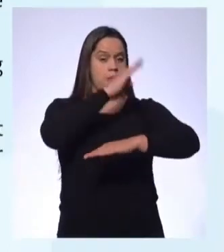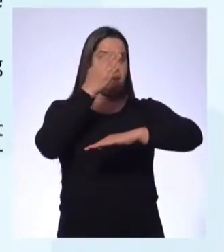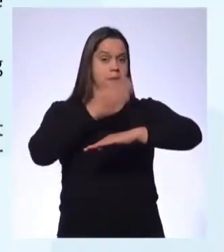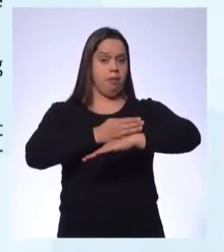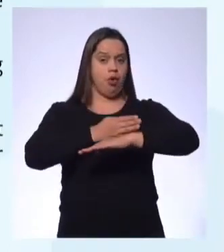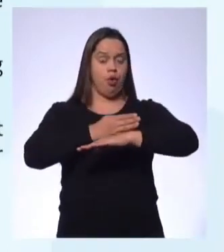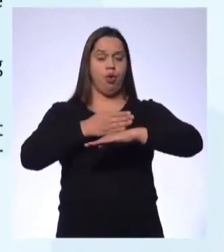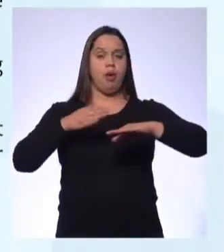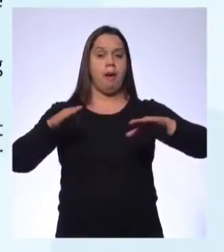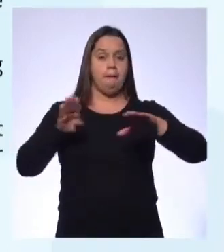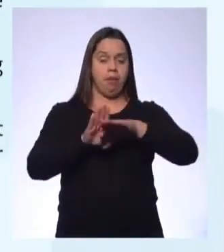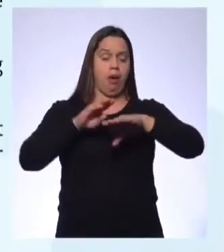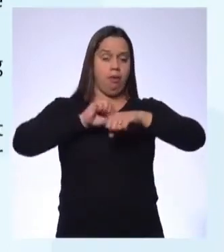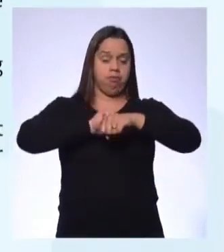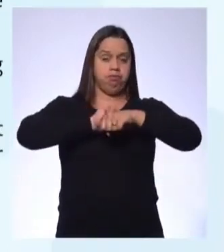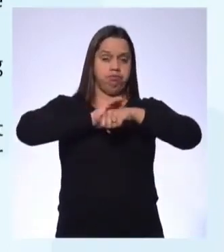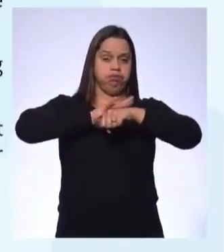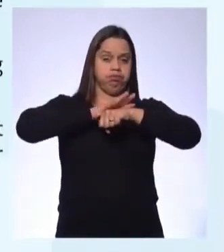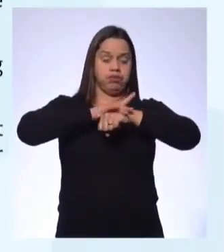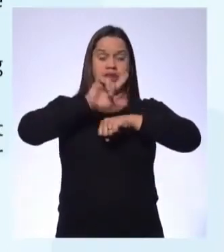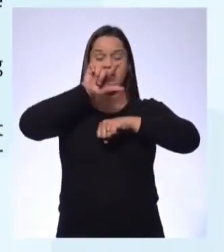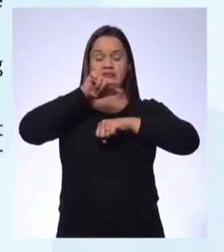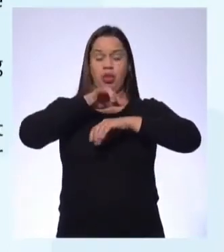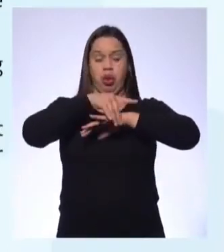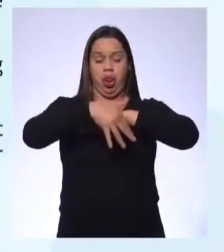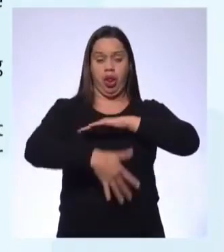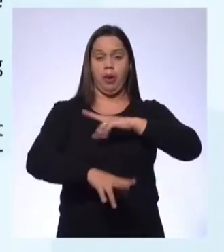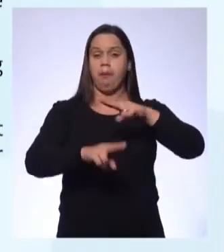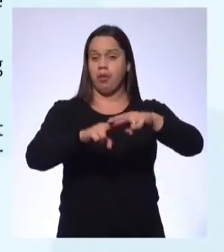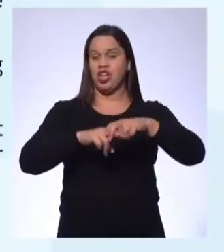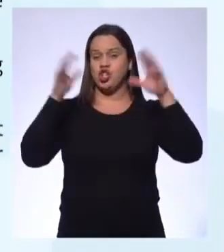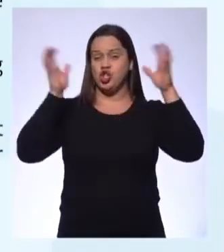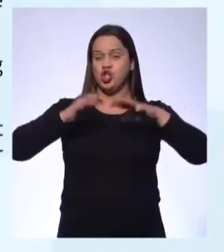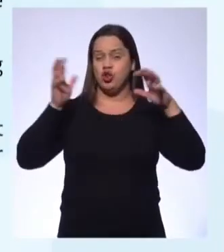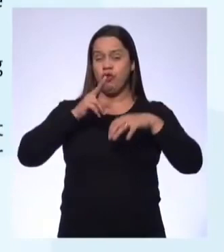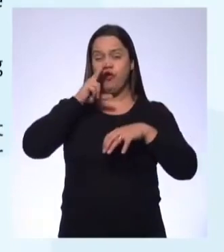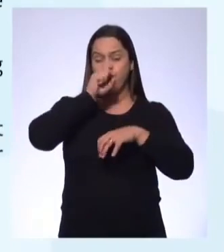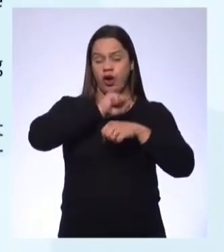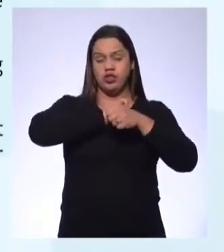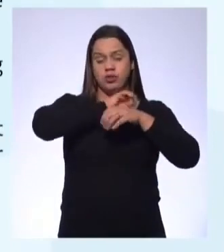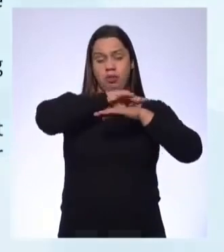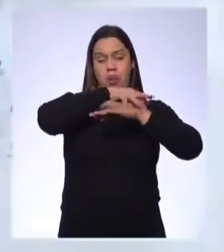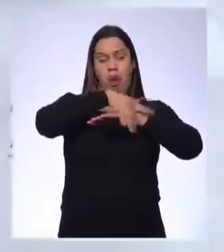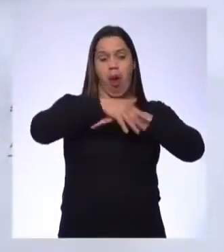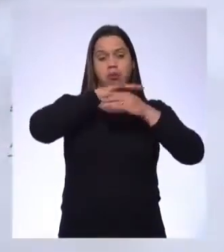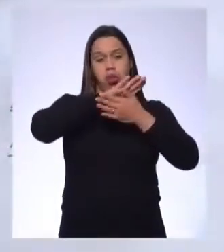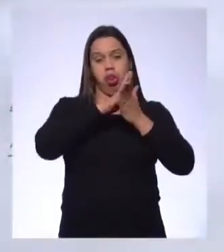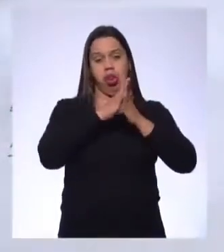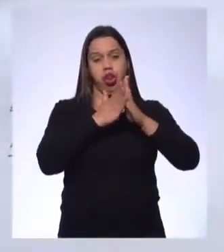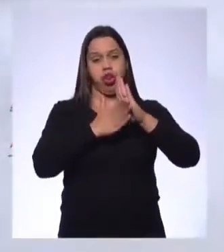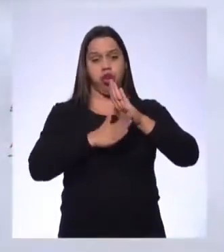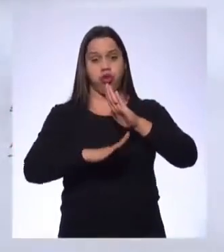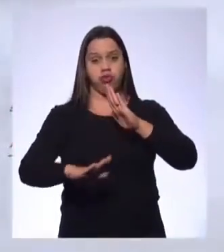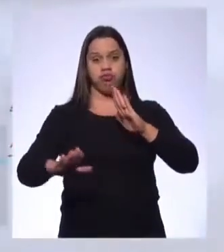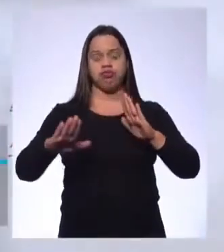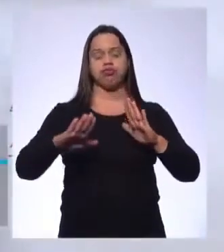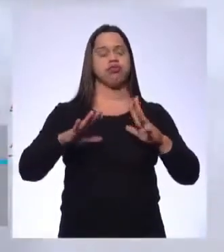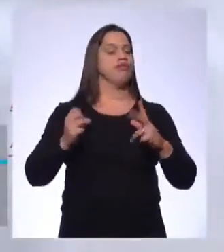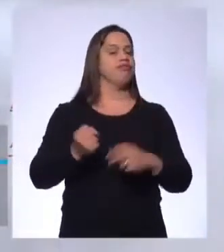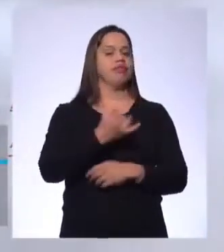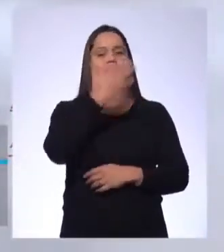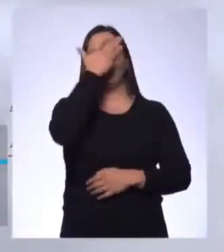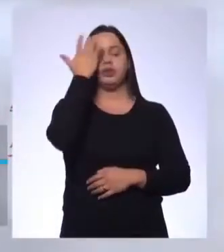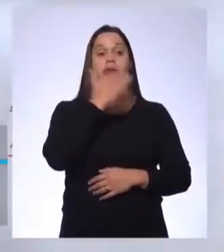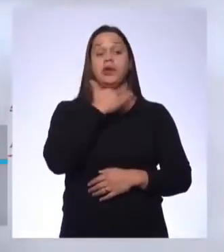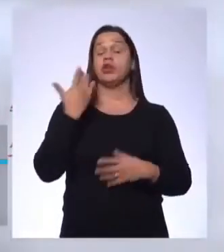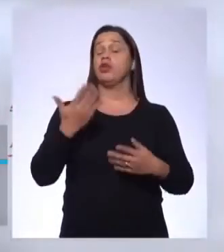entraram em colapso depois de chuvas pesadas e muitas pessoas morreram. O que você vai fazer? Você vai fazer a sua pesquisa daquelas